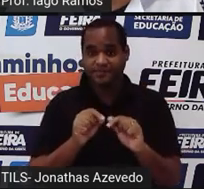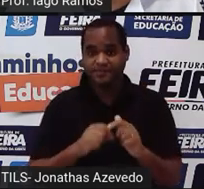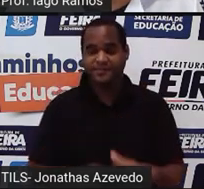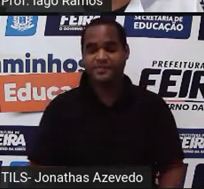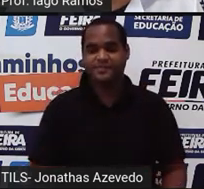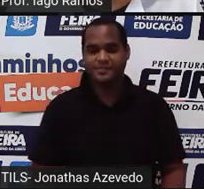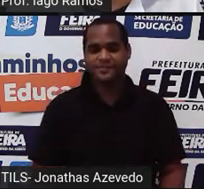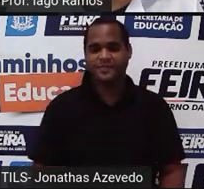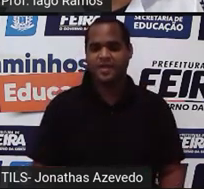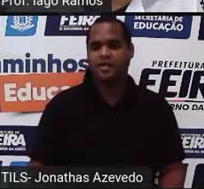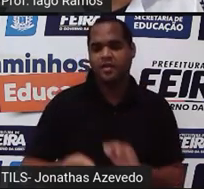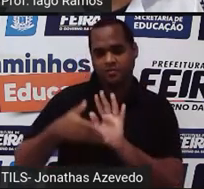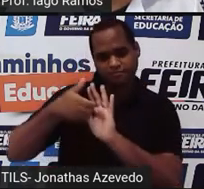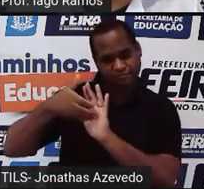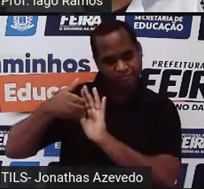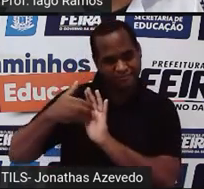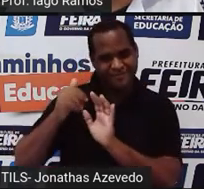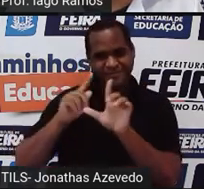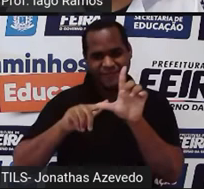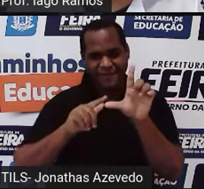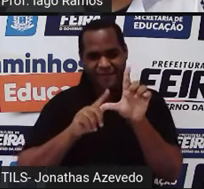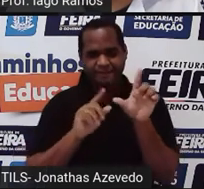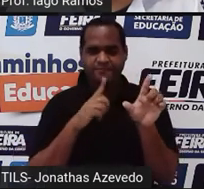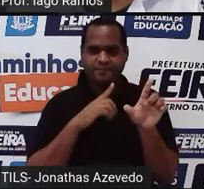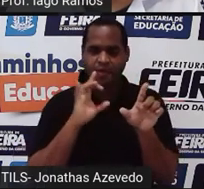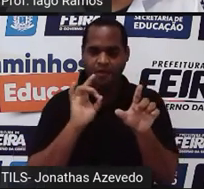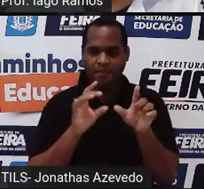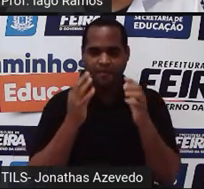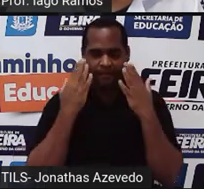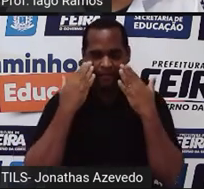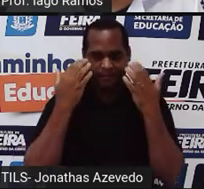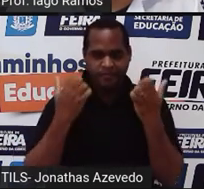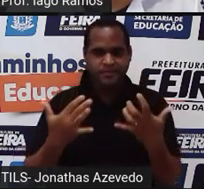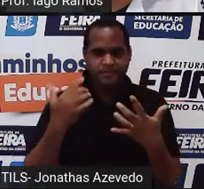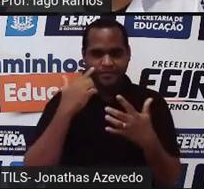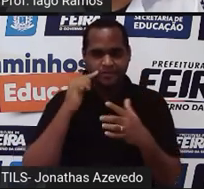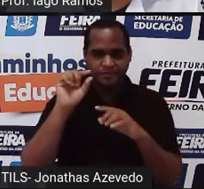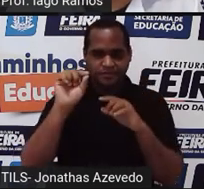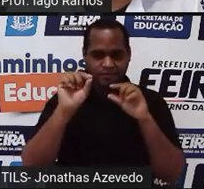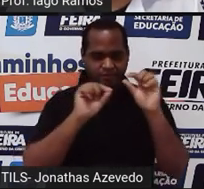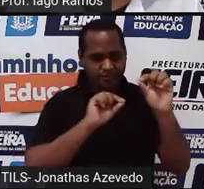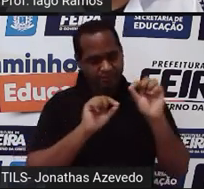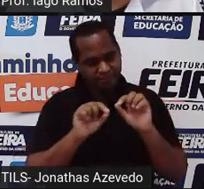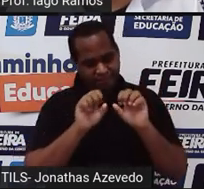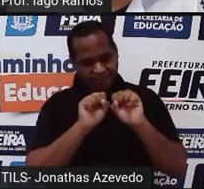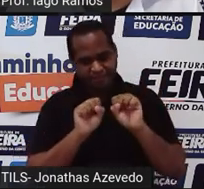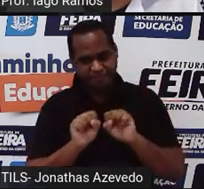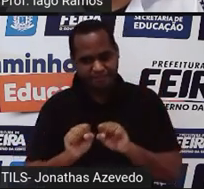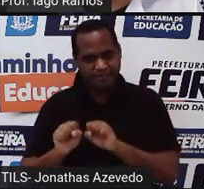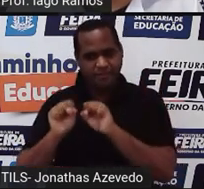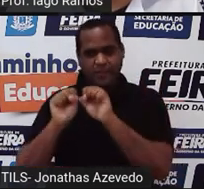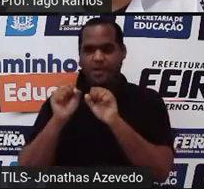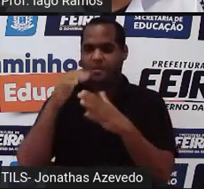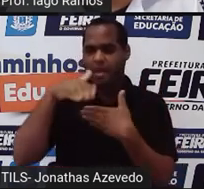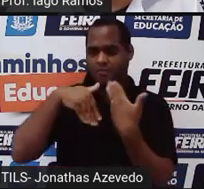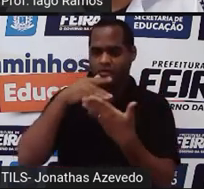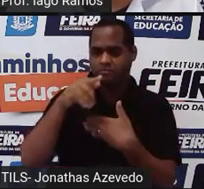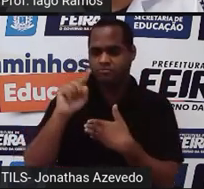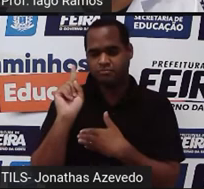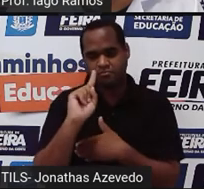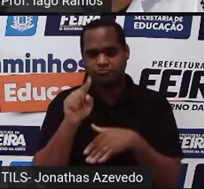Na verdade, estou só tirando aquelas letrinhas que identificam segmentos, para não ficar tudo bagunçado ali, certo?